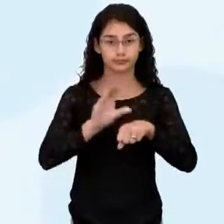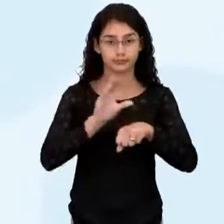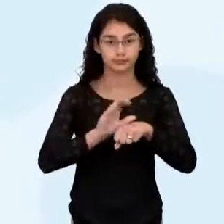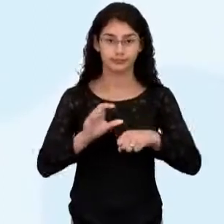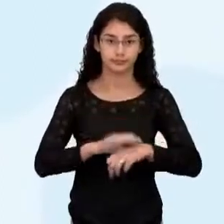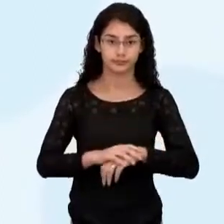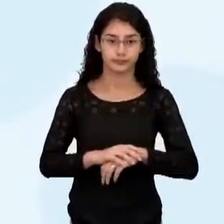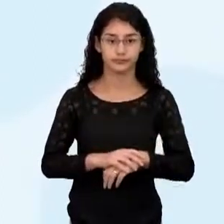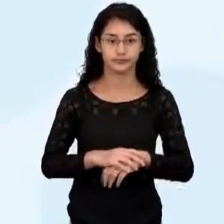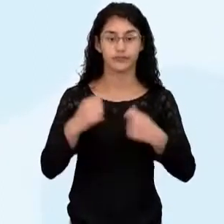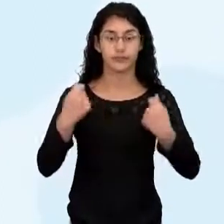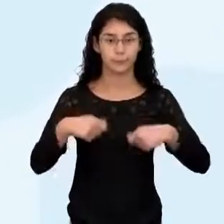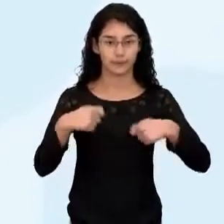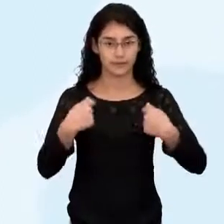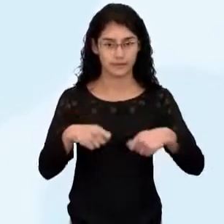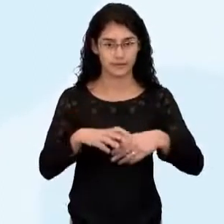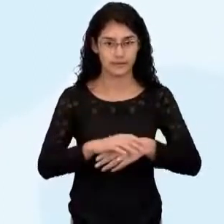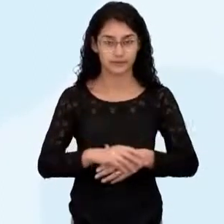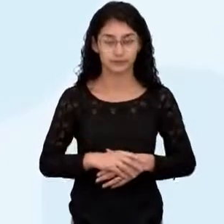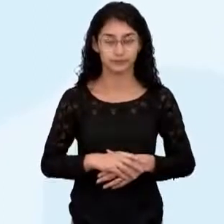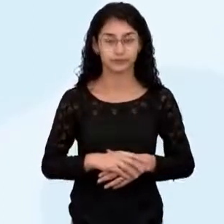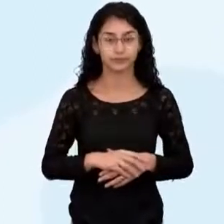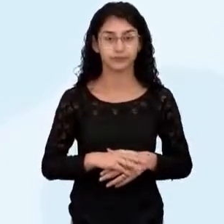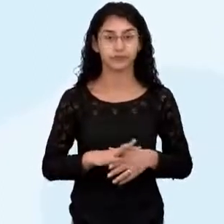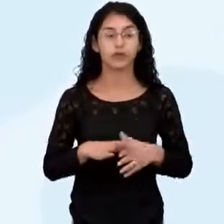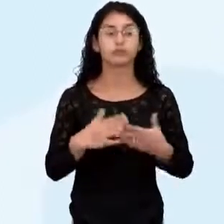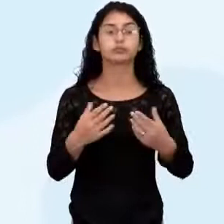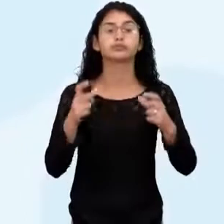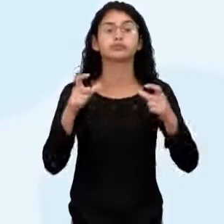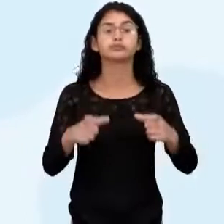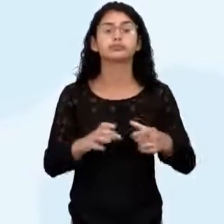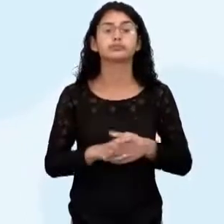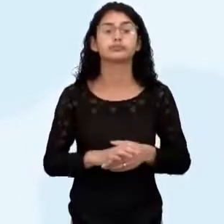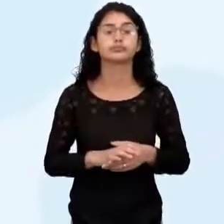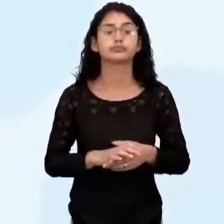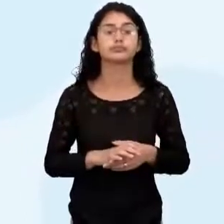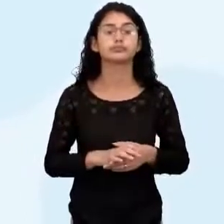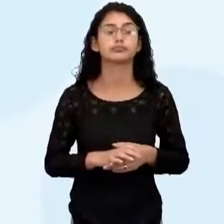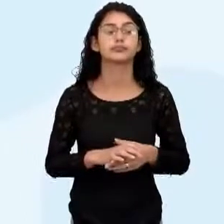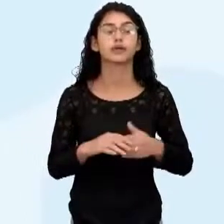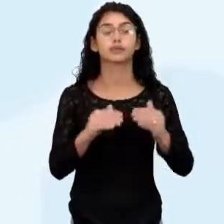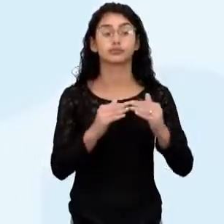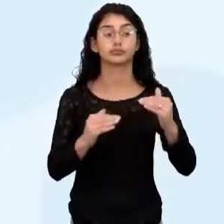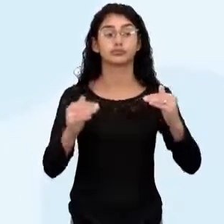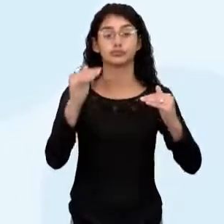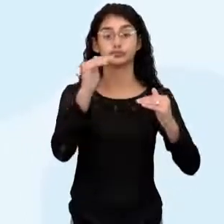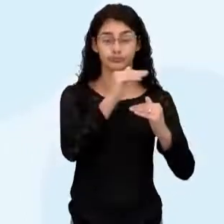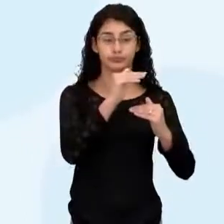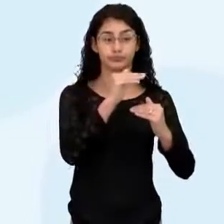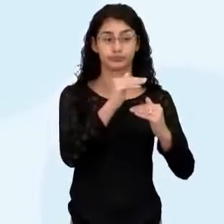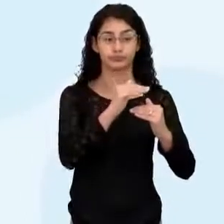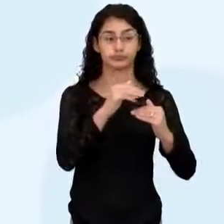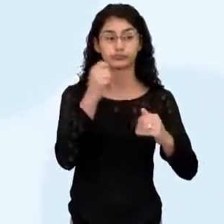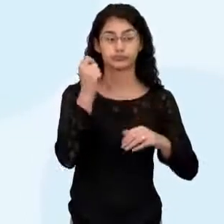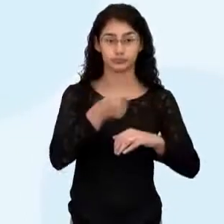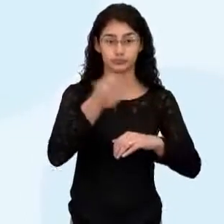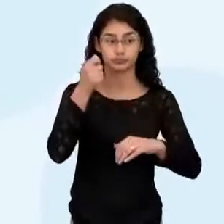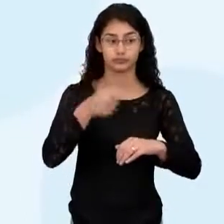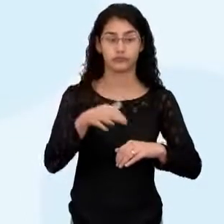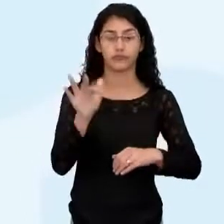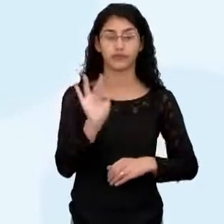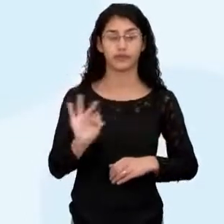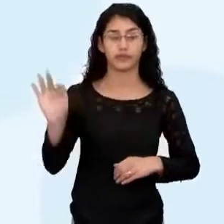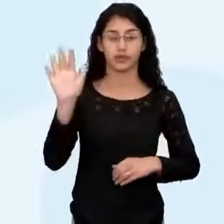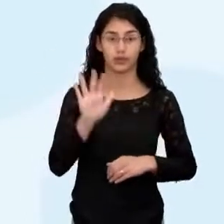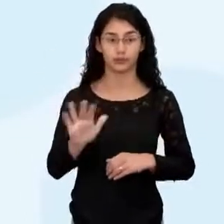a Constituição. Onde eles estão? Lá no Supremo Tribunal Federal, eles são os juízes.